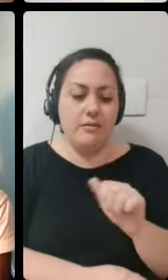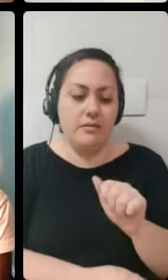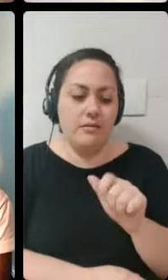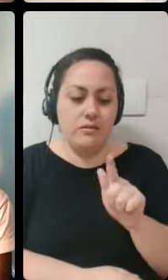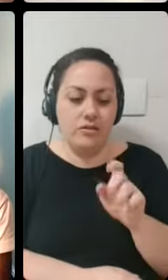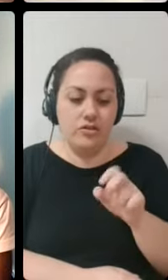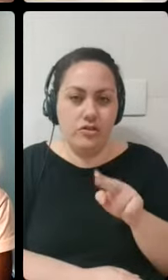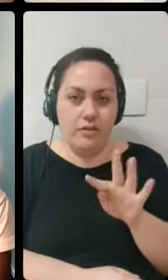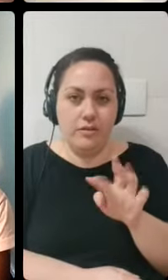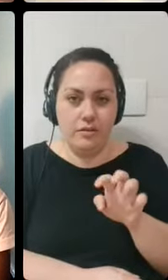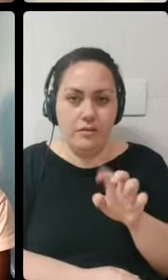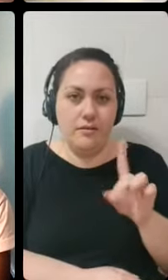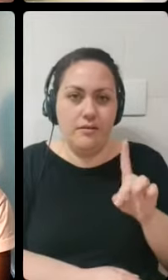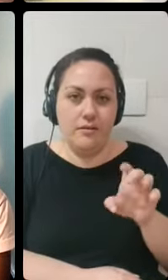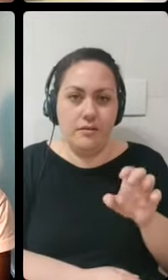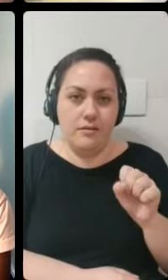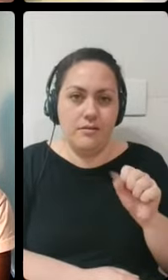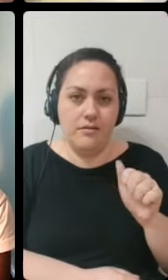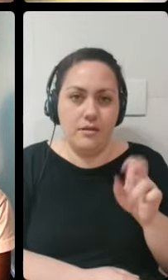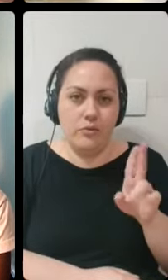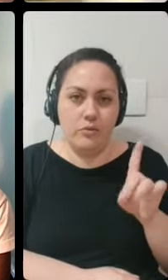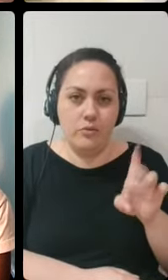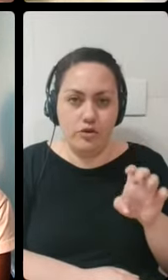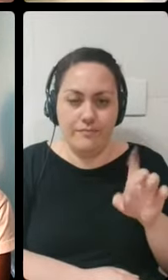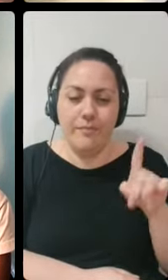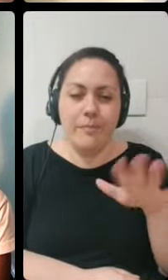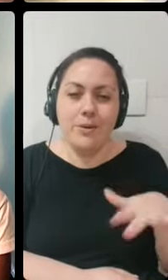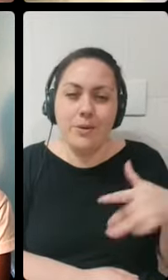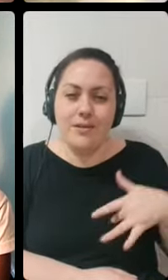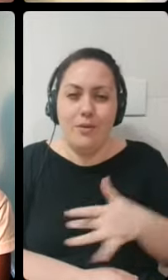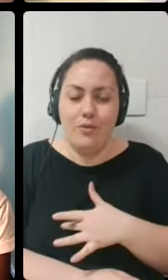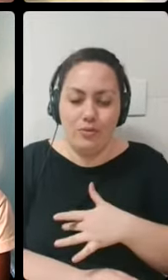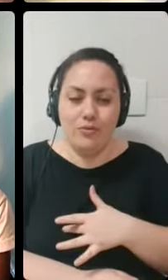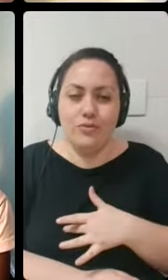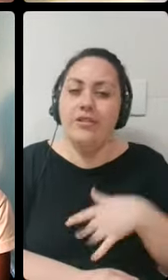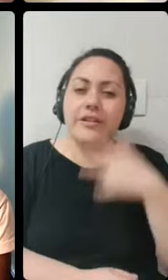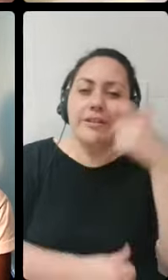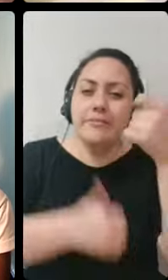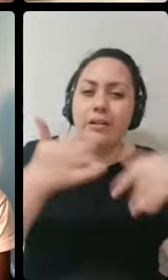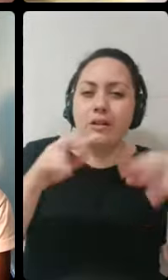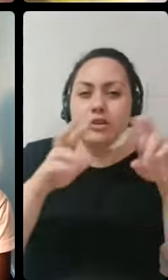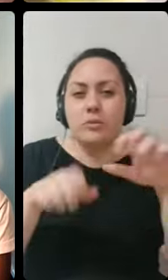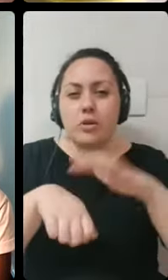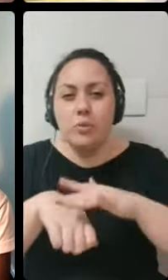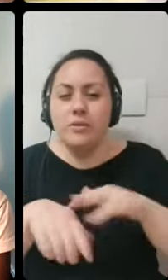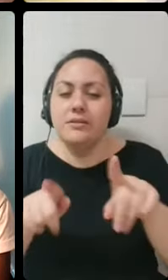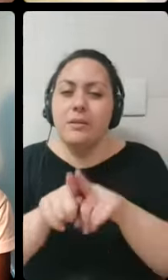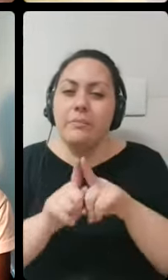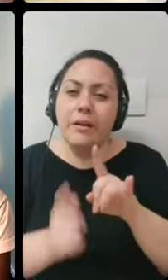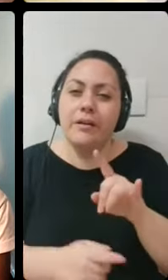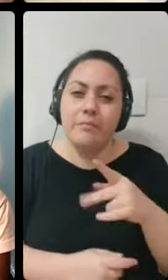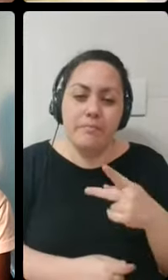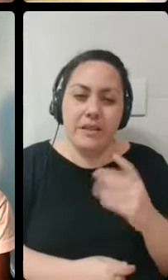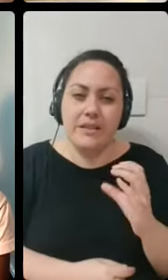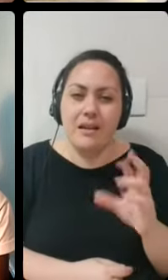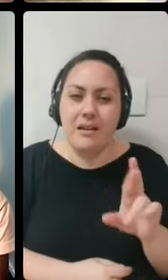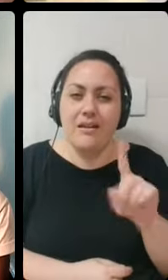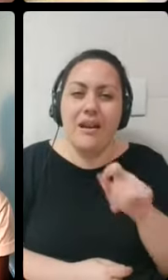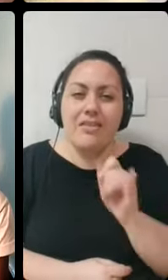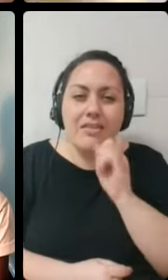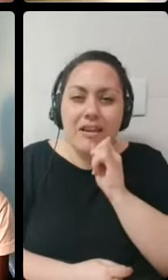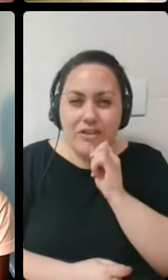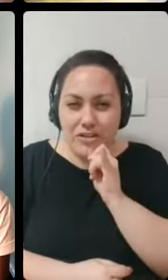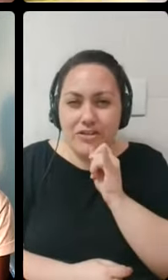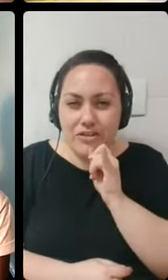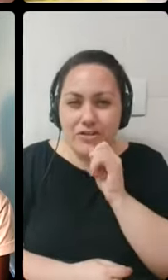falava sobre PCR. Era muito legal, porque na minha cabeça, quando a gente ia para lá, a gente,